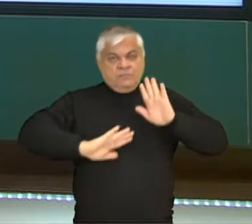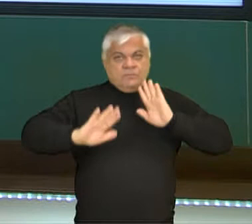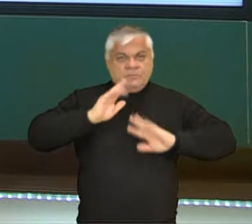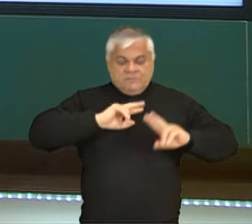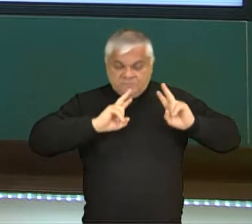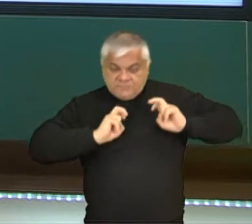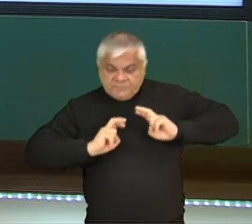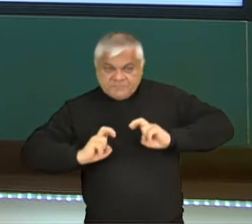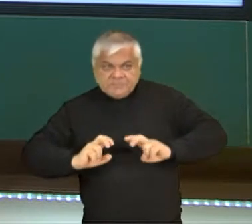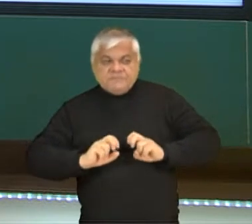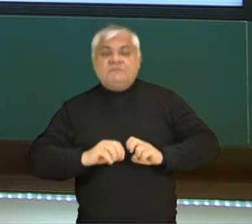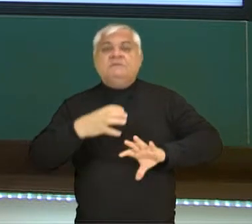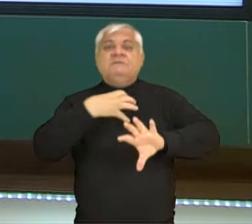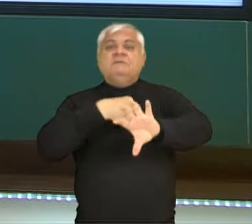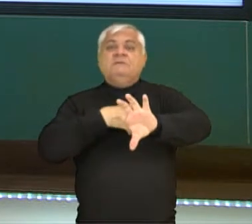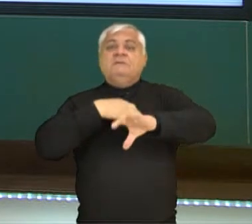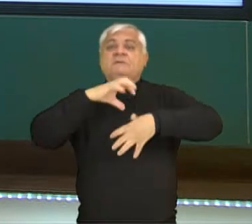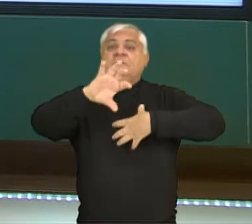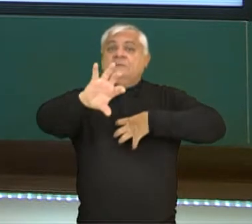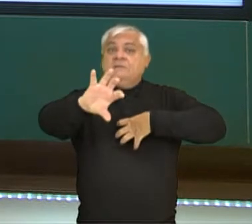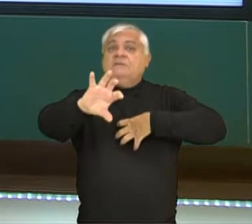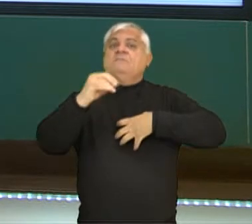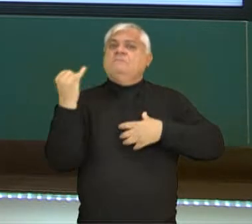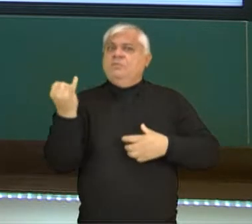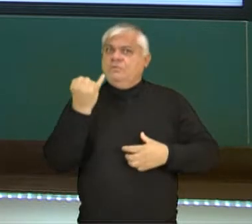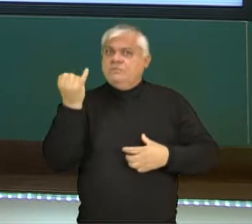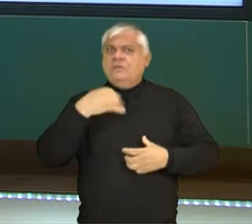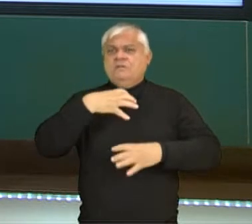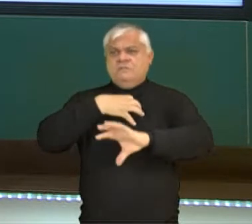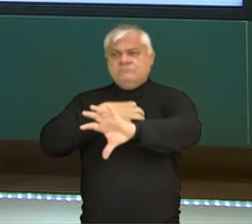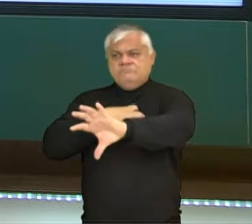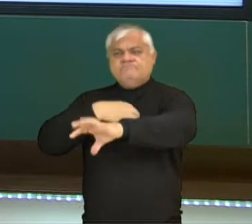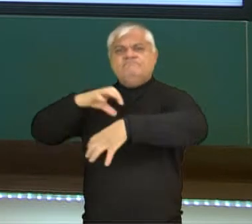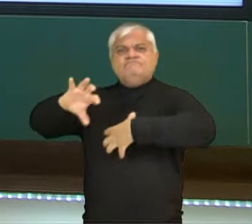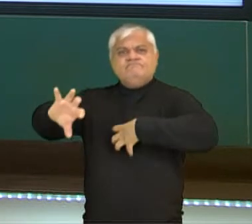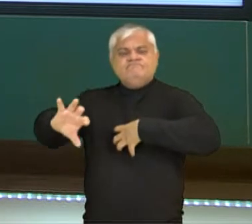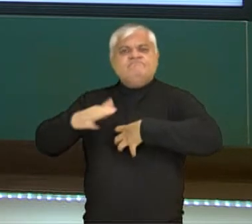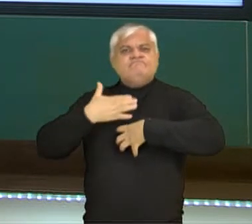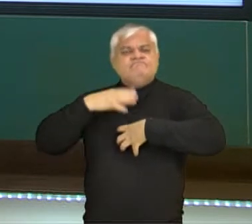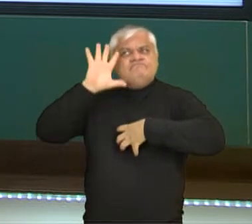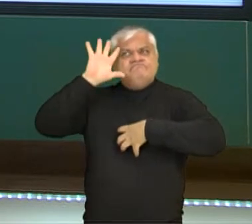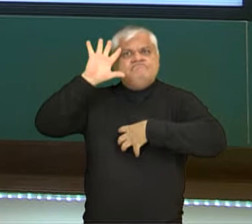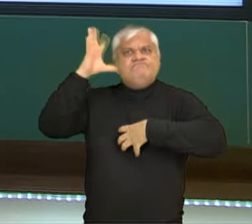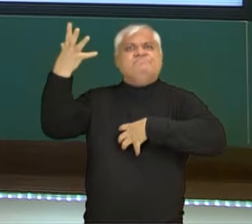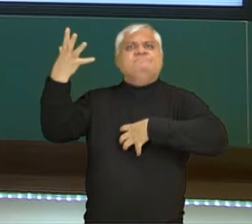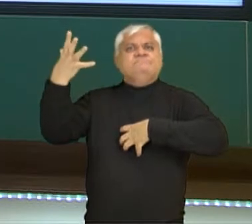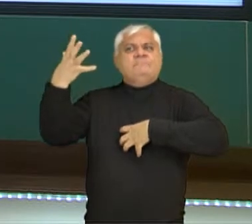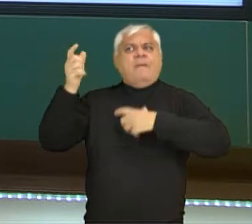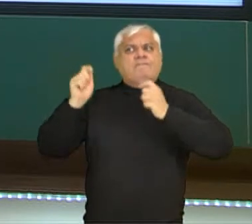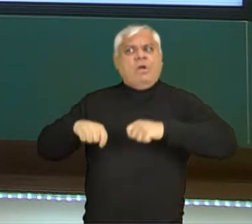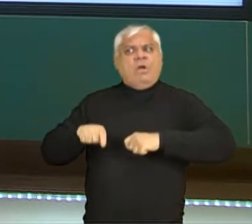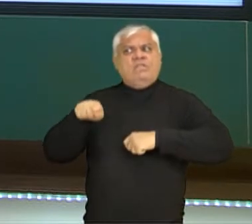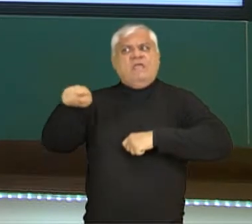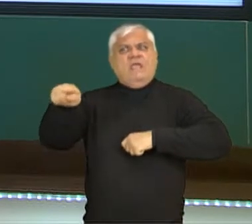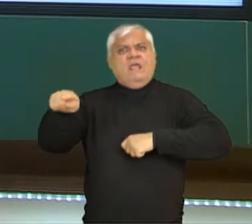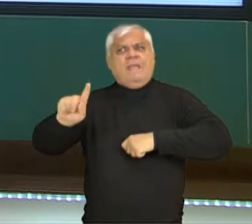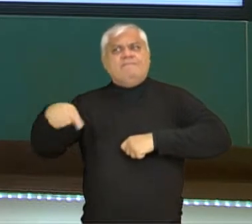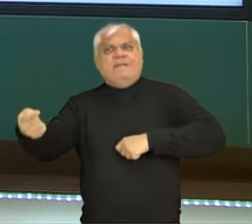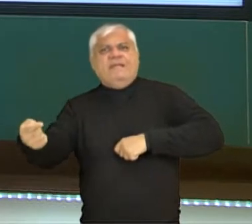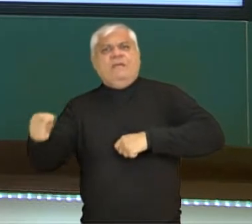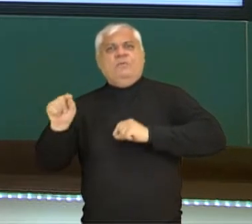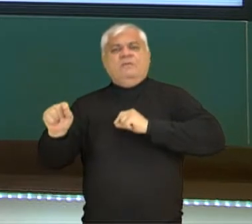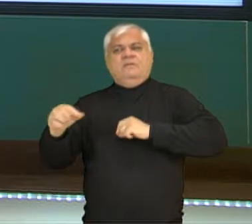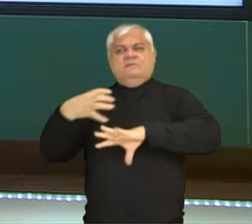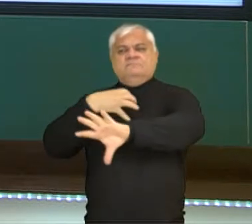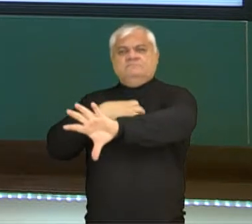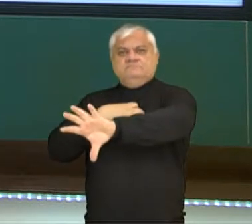se colocar no lugar do outro, isso é muito importante, né? Quando a gente vai tomar uma decisão que afeta as outras pessoas, vamos nos colocar